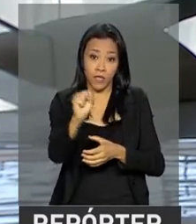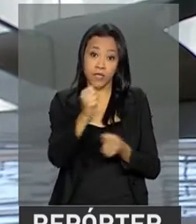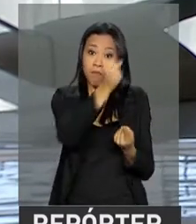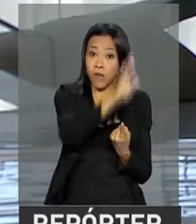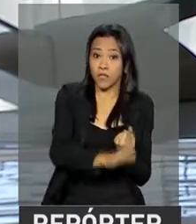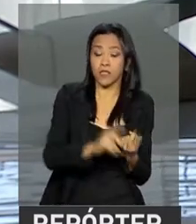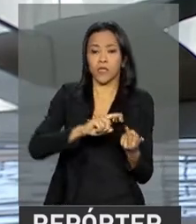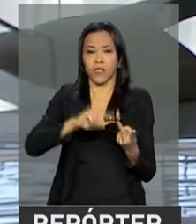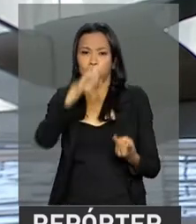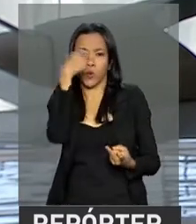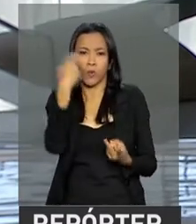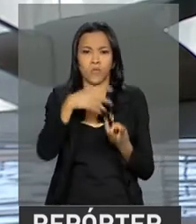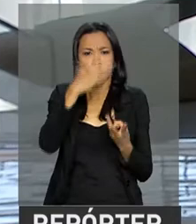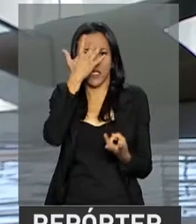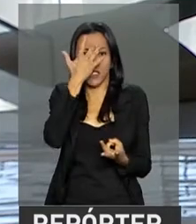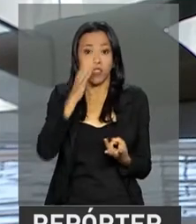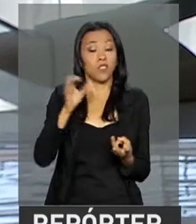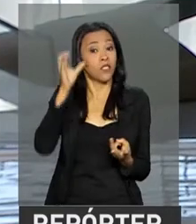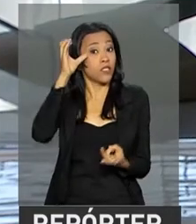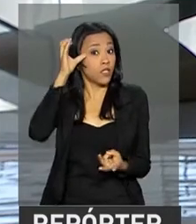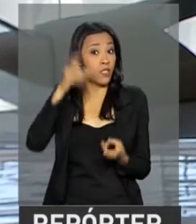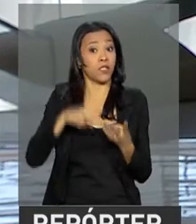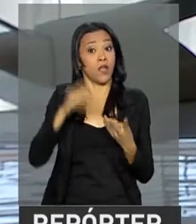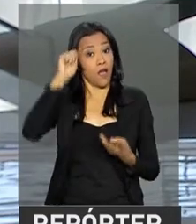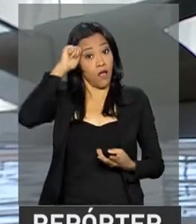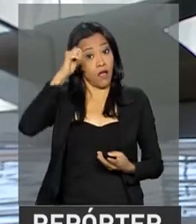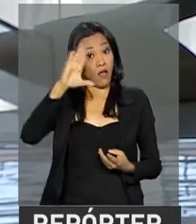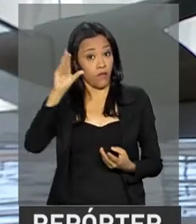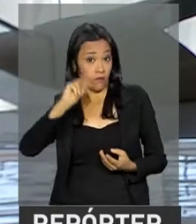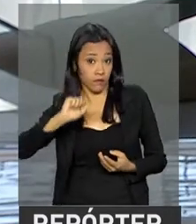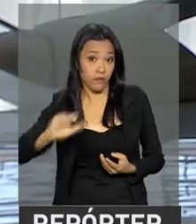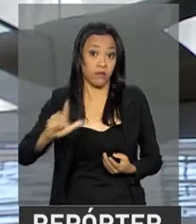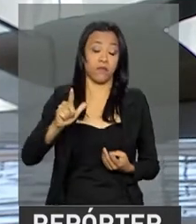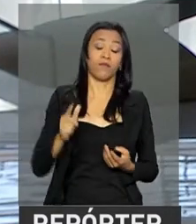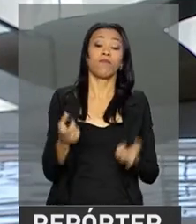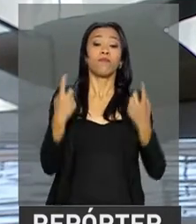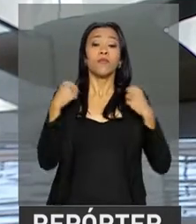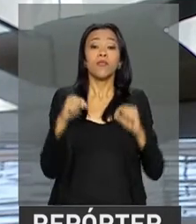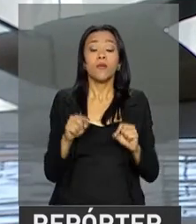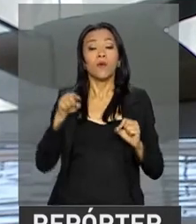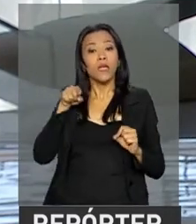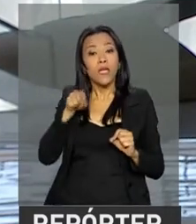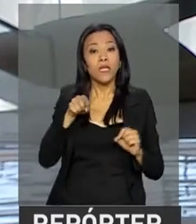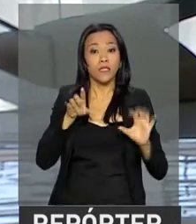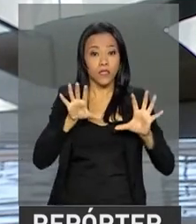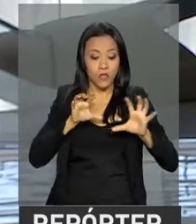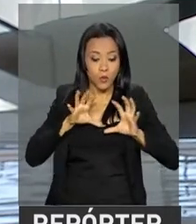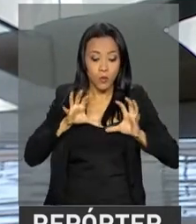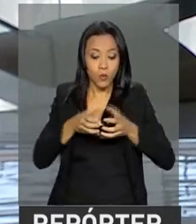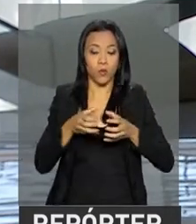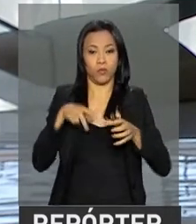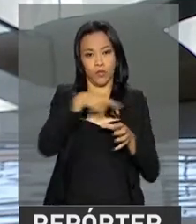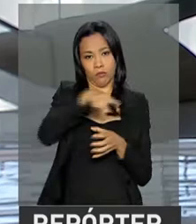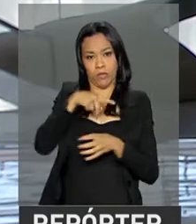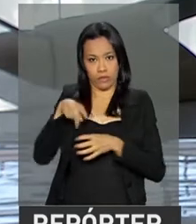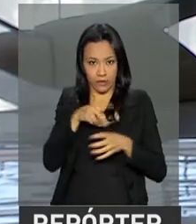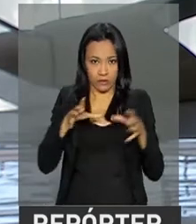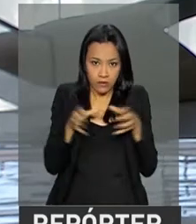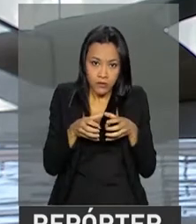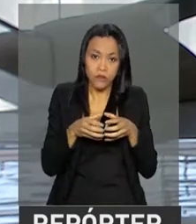Brasil, Rússia, Índia, China e África do Sul. Temer disse que os países do BRICS estão unidos